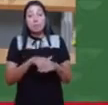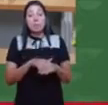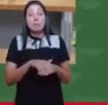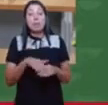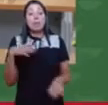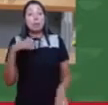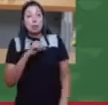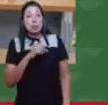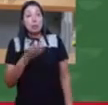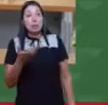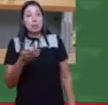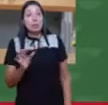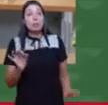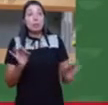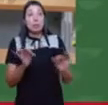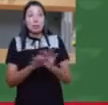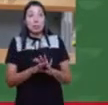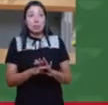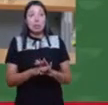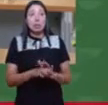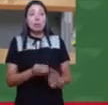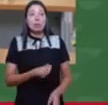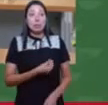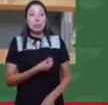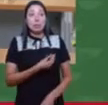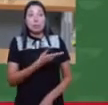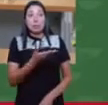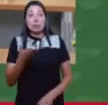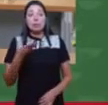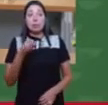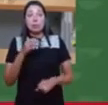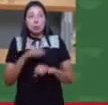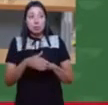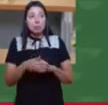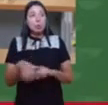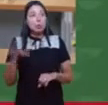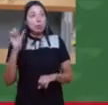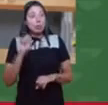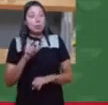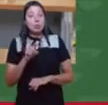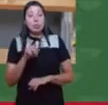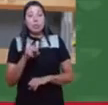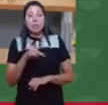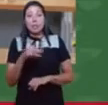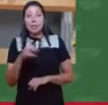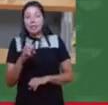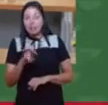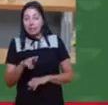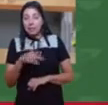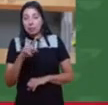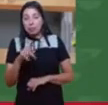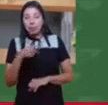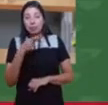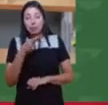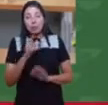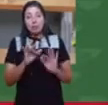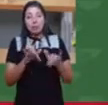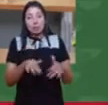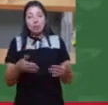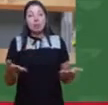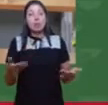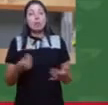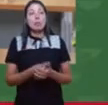E acho que eu quero então encerrar com a presença de vocês hoje à noite, ouvindo, né, o Arlindo Chinaglia nas suas considerações